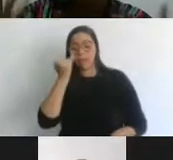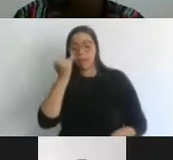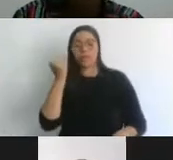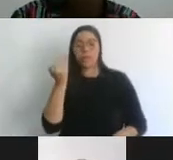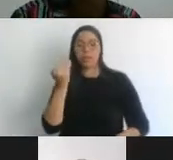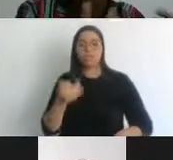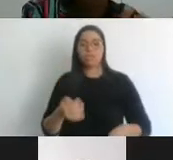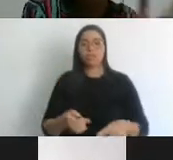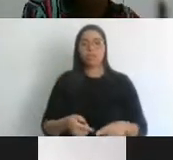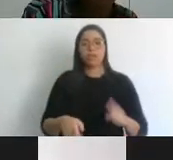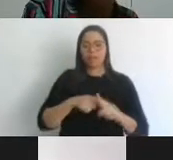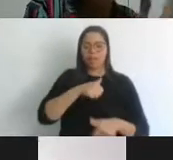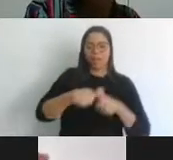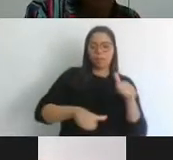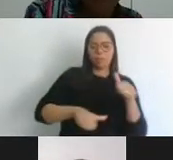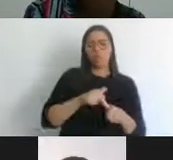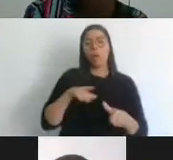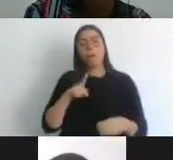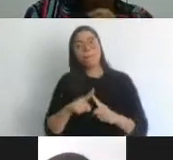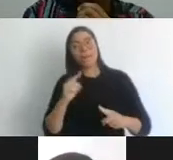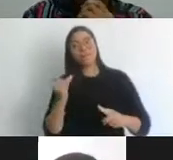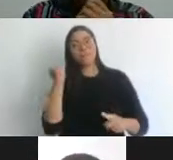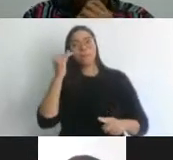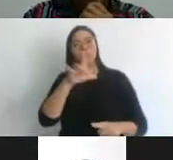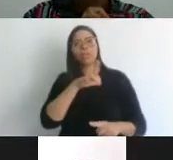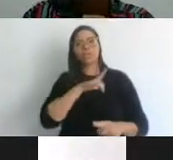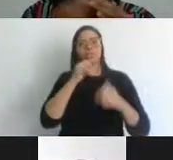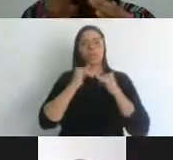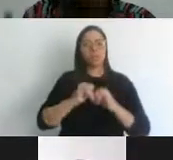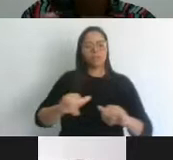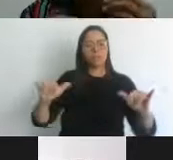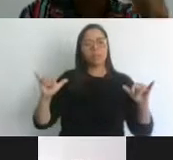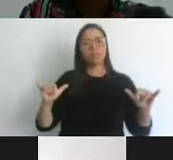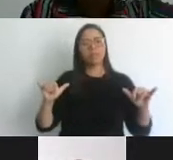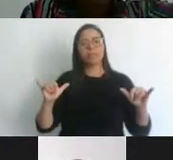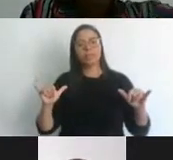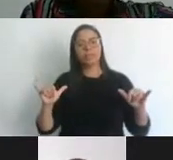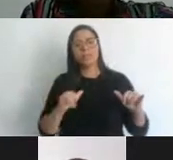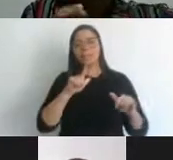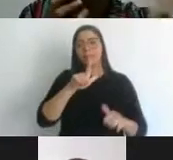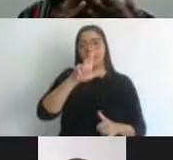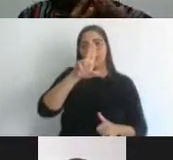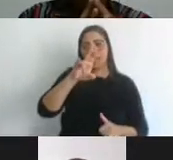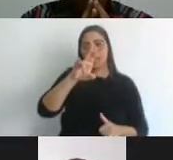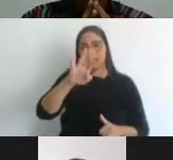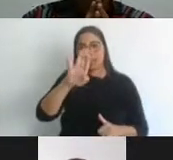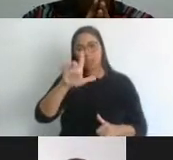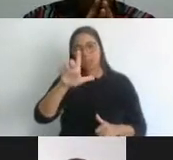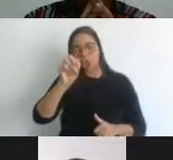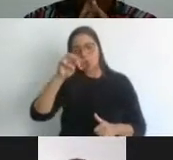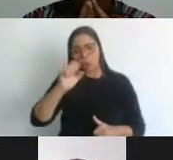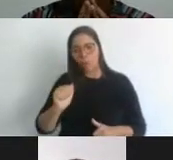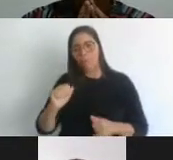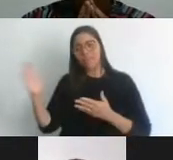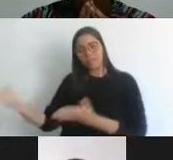mesmo depois refutou algumas coisas mas é importante a gente tem acesso a essa informação a esse dado e agrada que louca que vem aí de